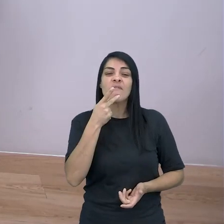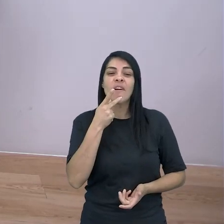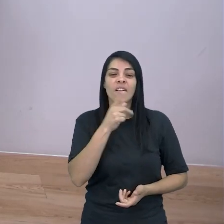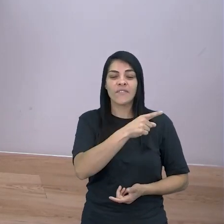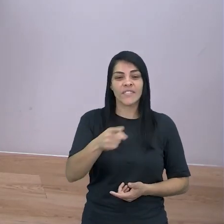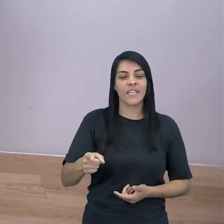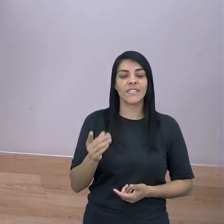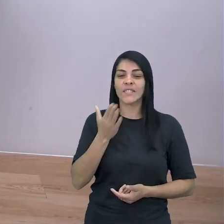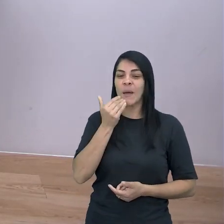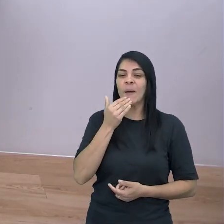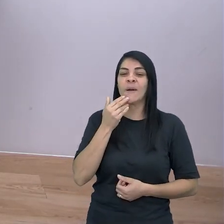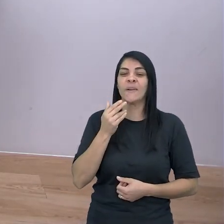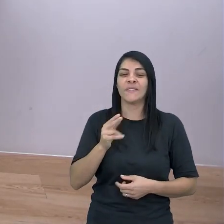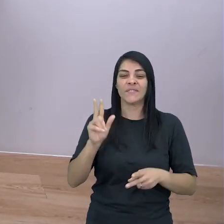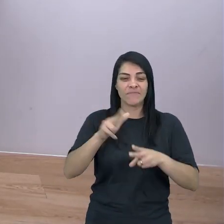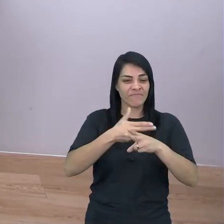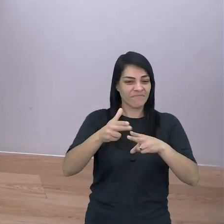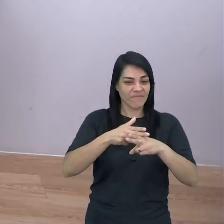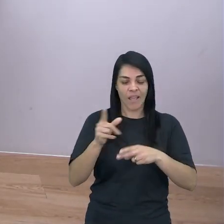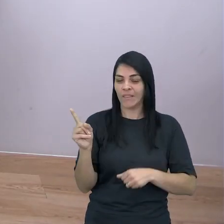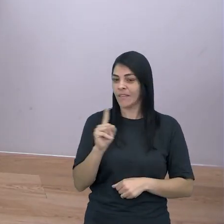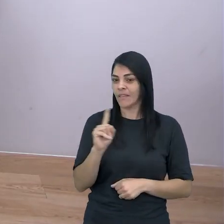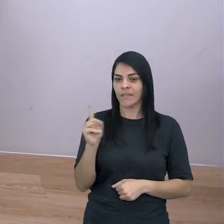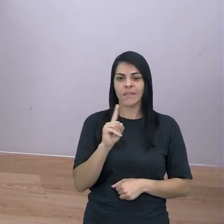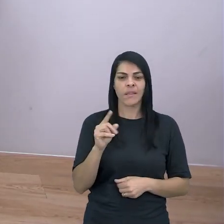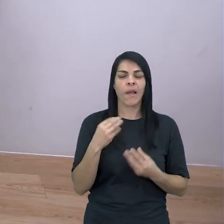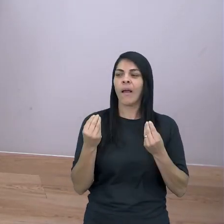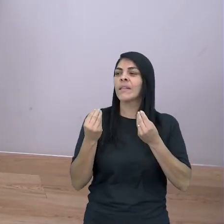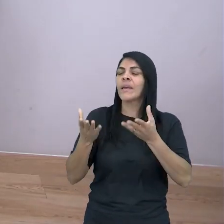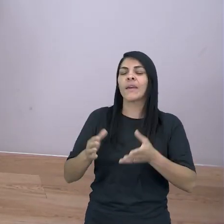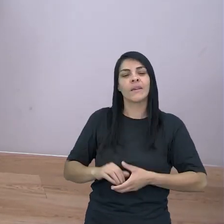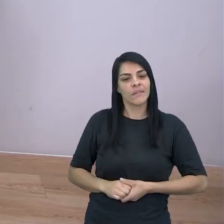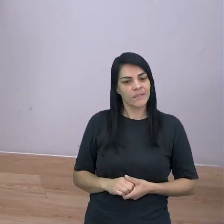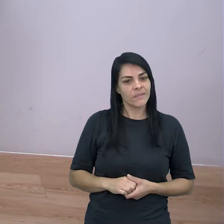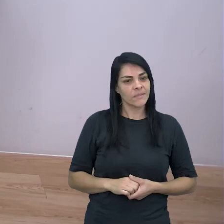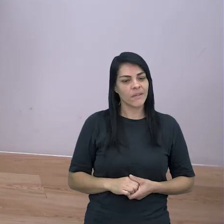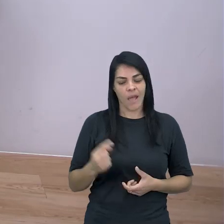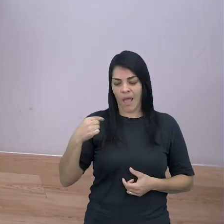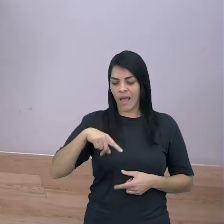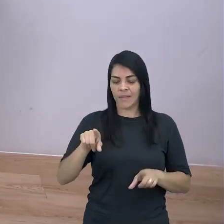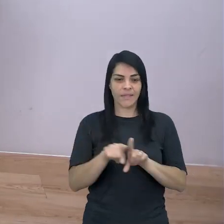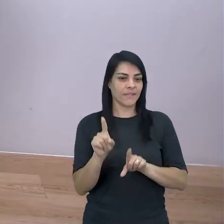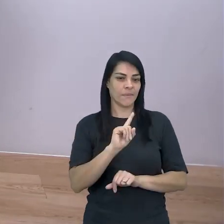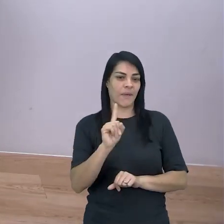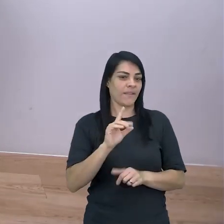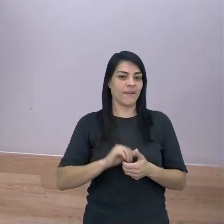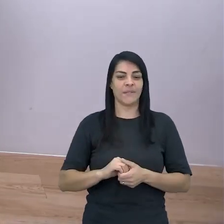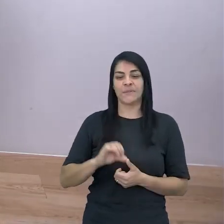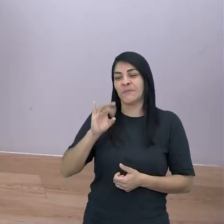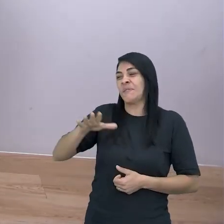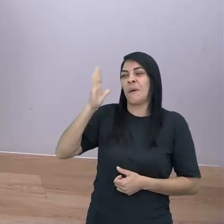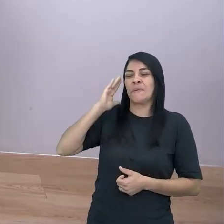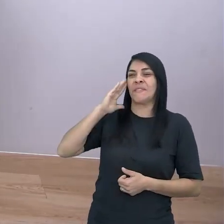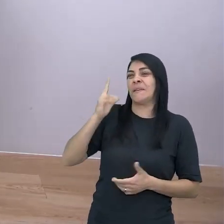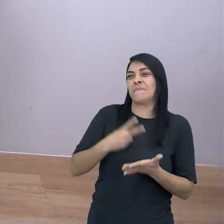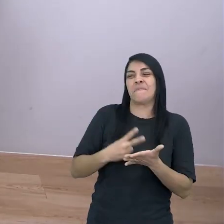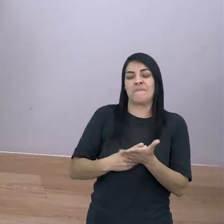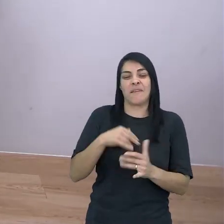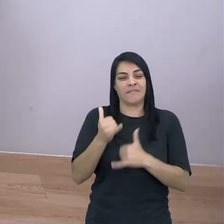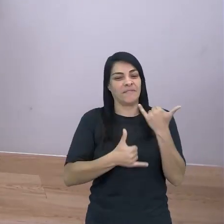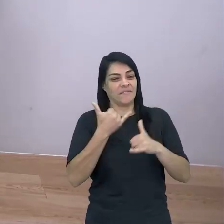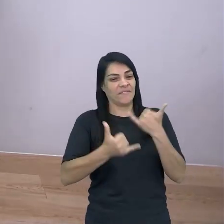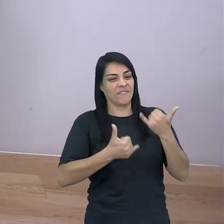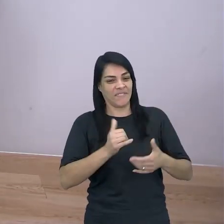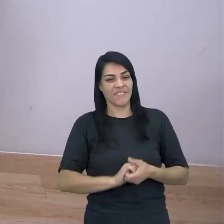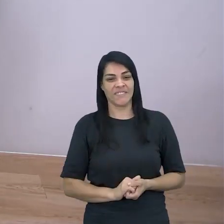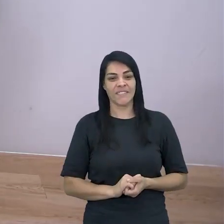comeram o chocolate aí? Não. Cadê? Tá, não, aqui também não, só para saber mesmo, porque senão eu já ia sair daqui. Pra outro Eu